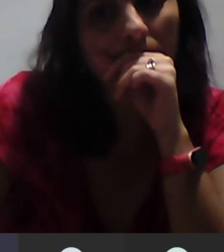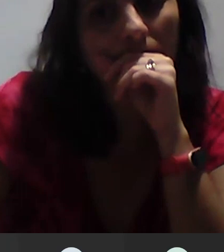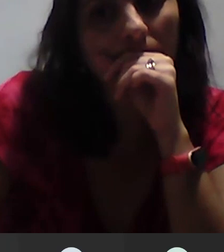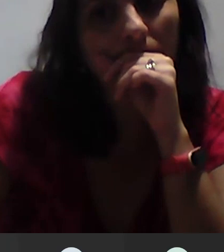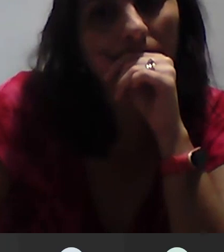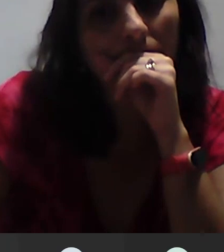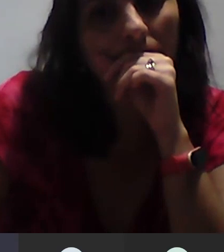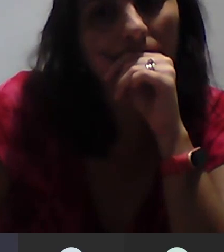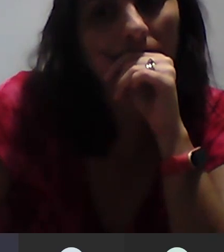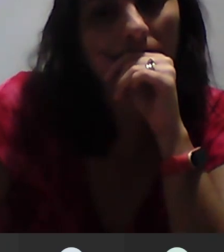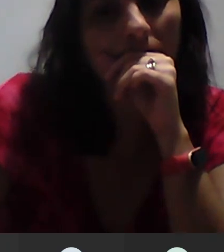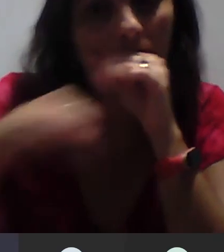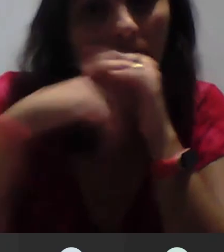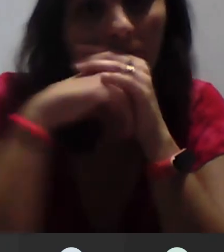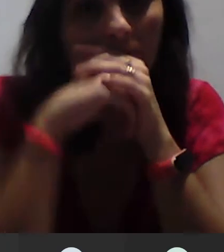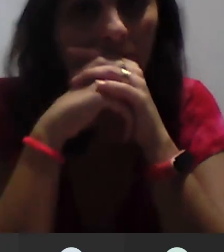obrigada.